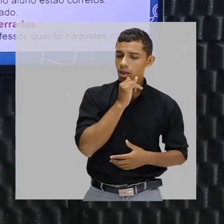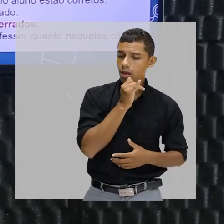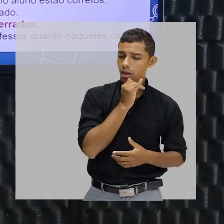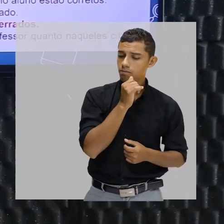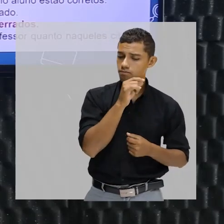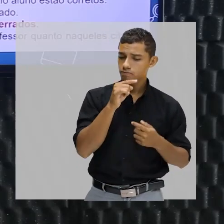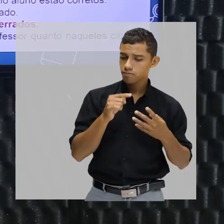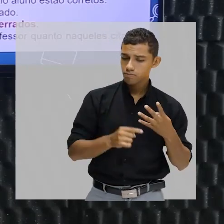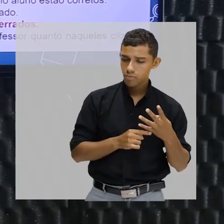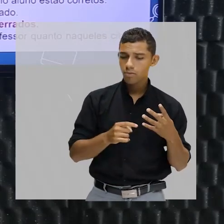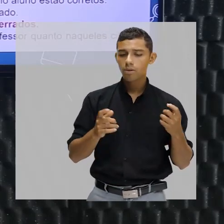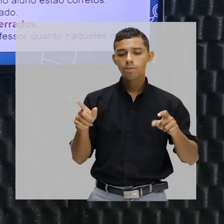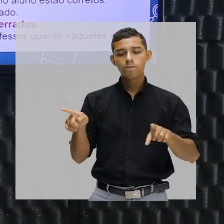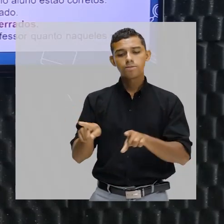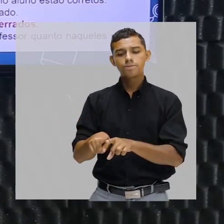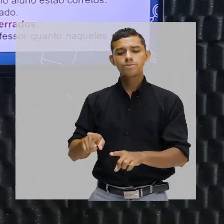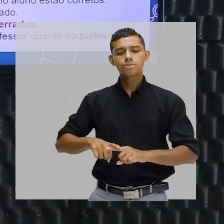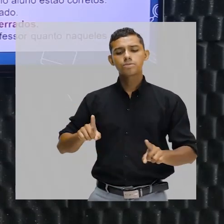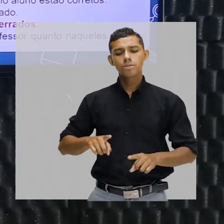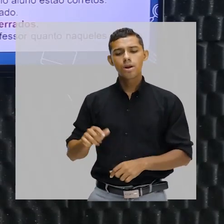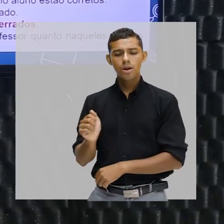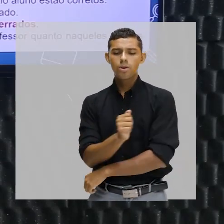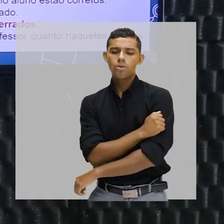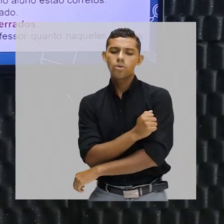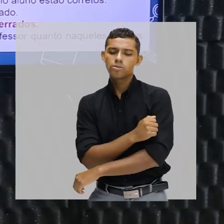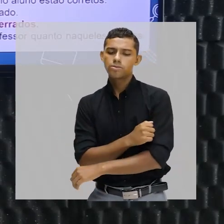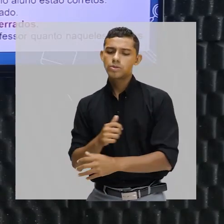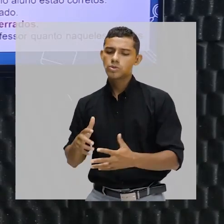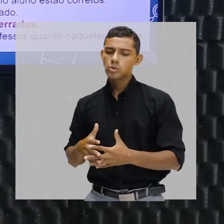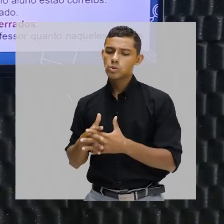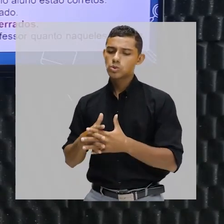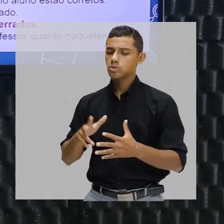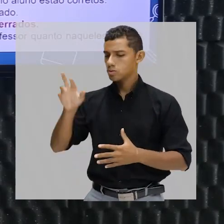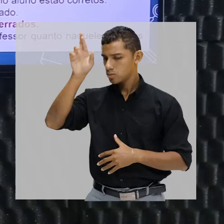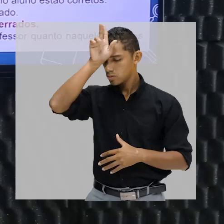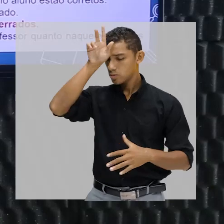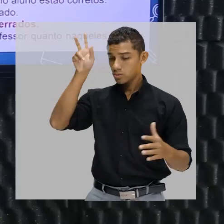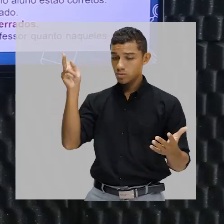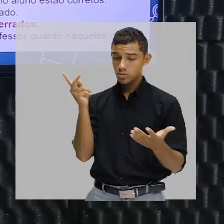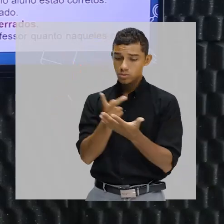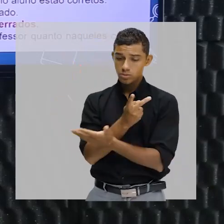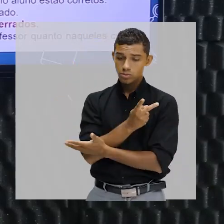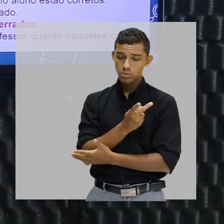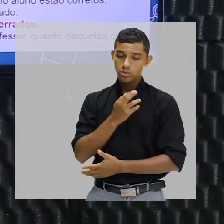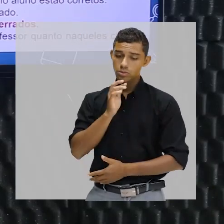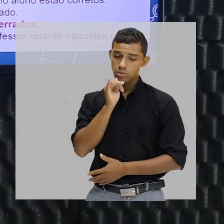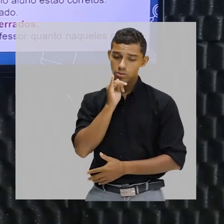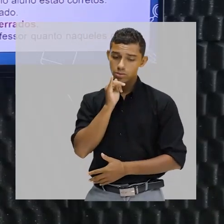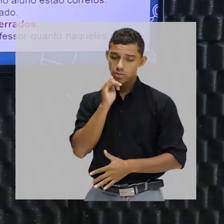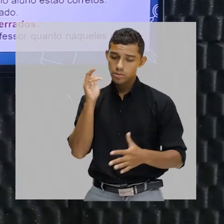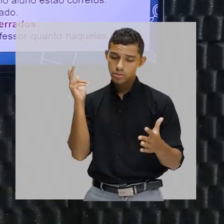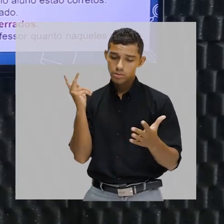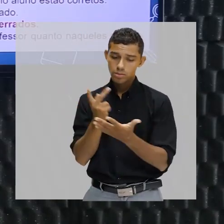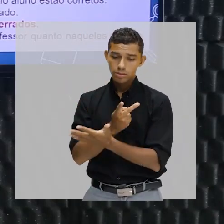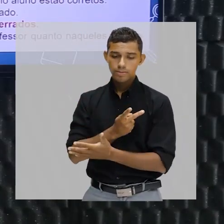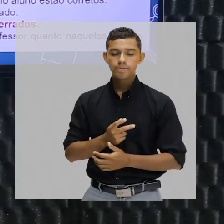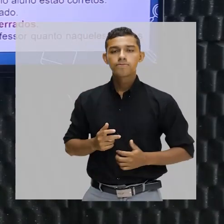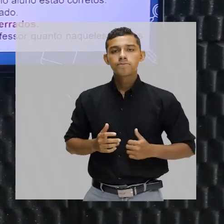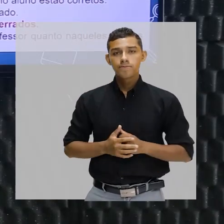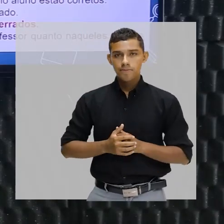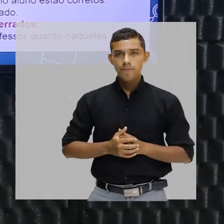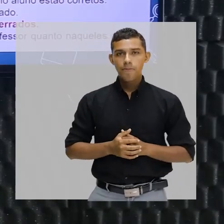justamente por confundir a radiação com o raio, tá bom? Então por isso que ele está aí